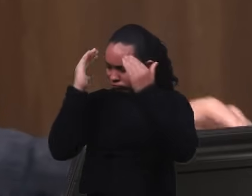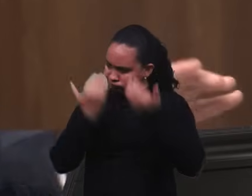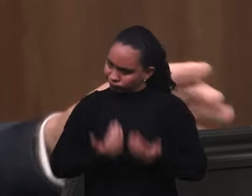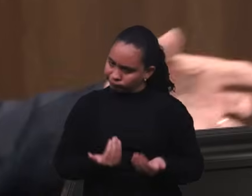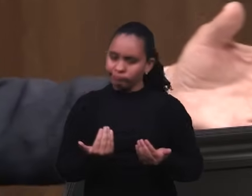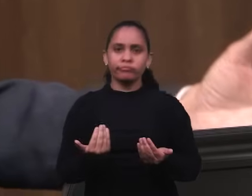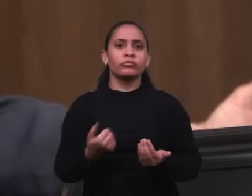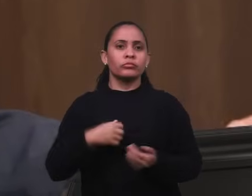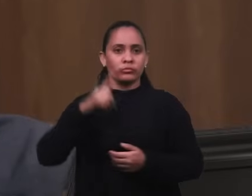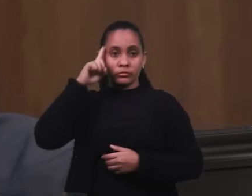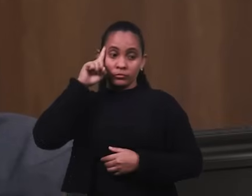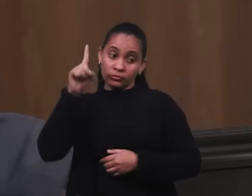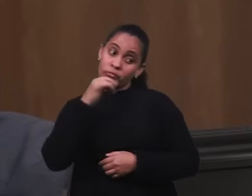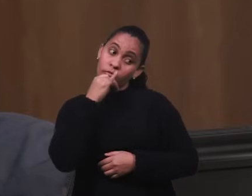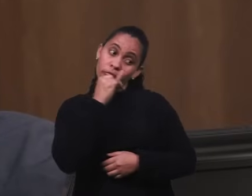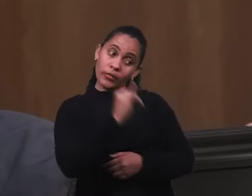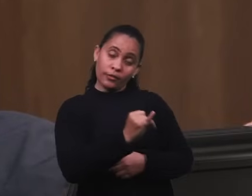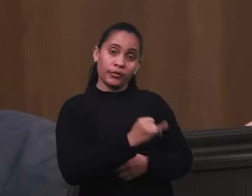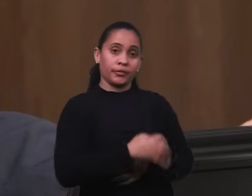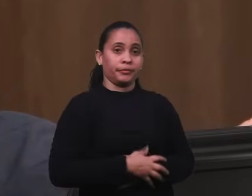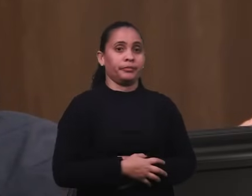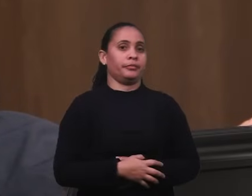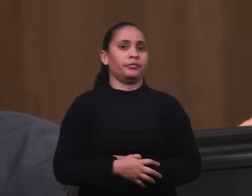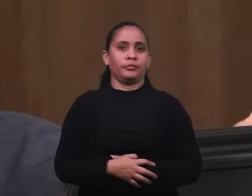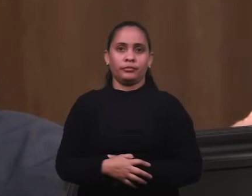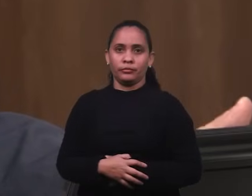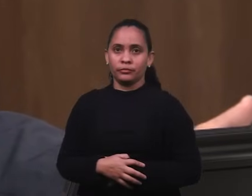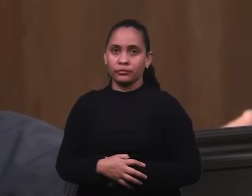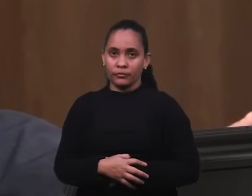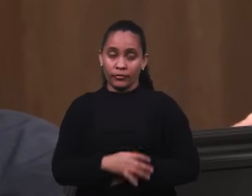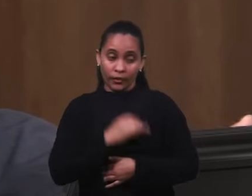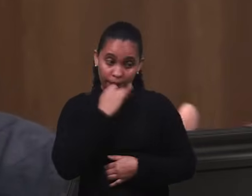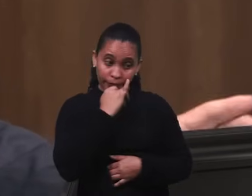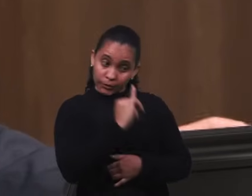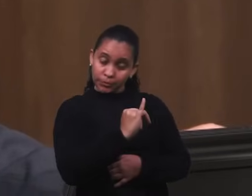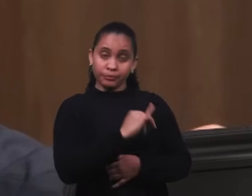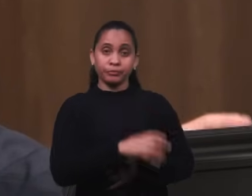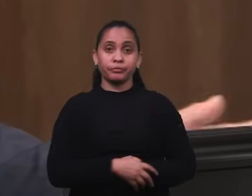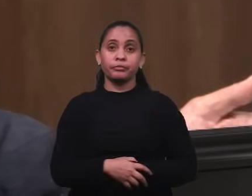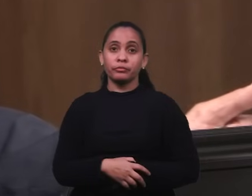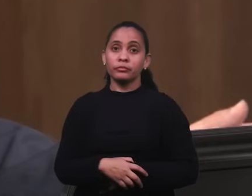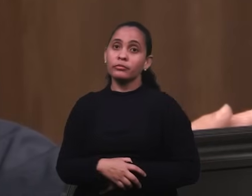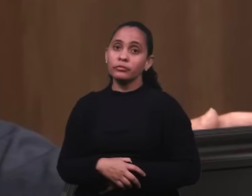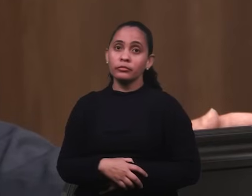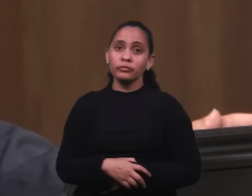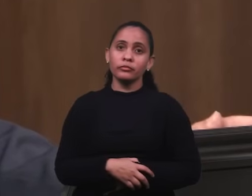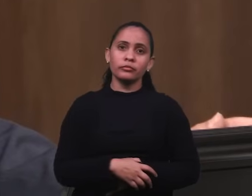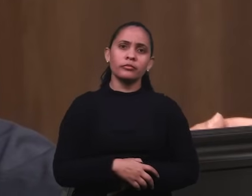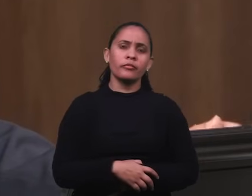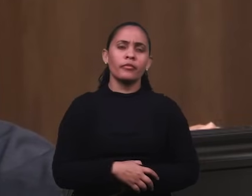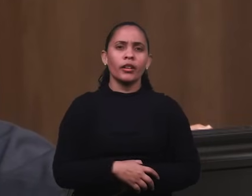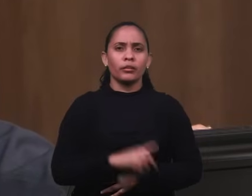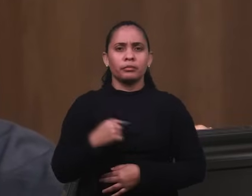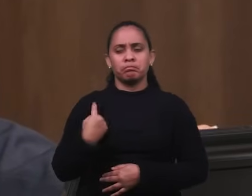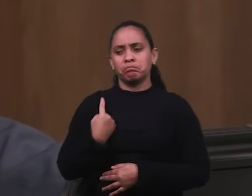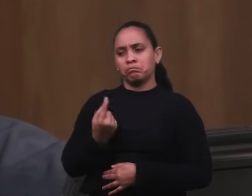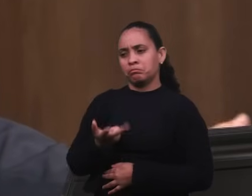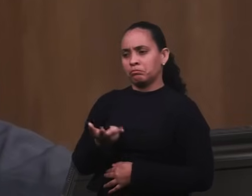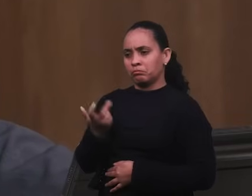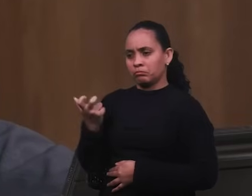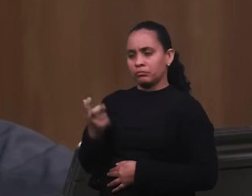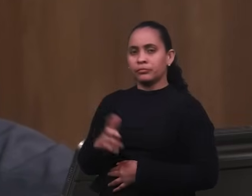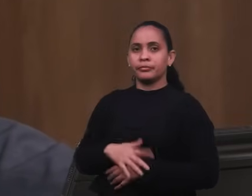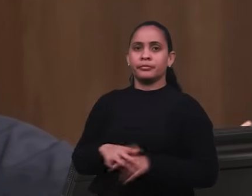estabelecido. Então, o Senhor deu uma opção para eles, né? O Senhor deu uma opção. Quando a gente vê a questão de